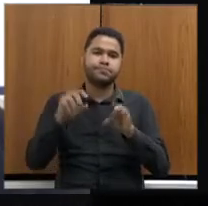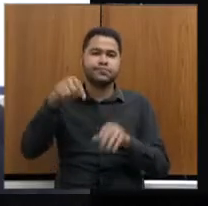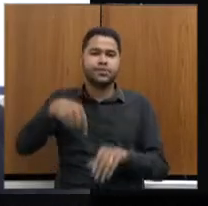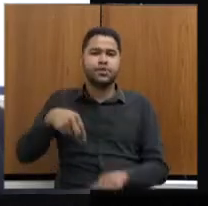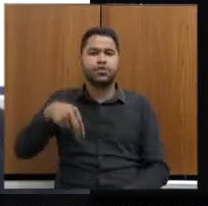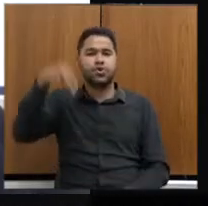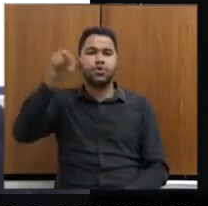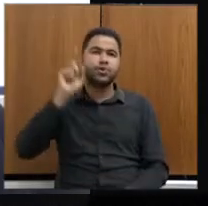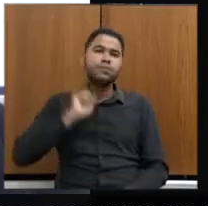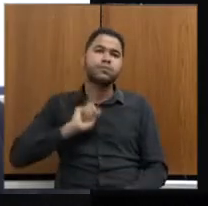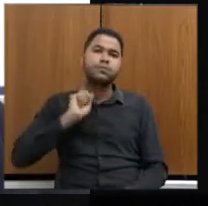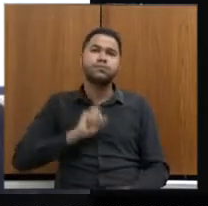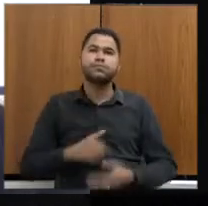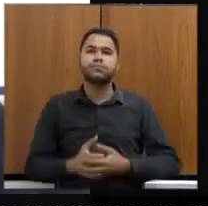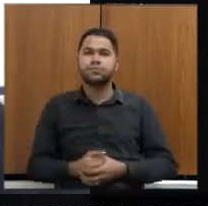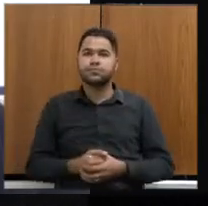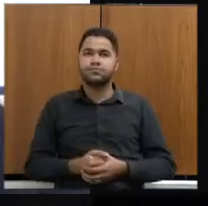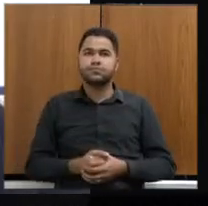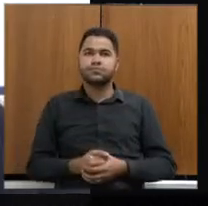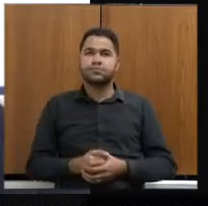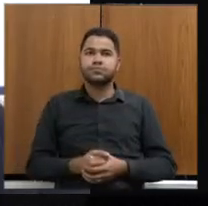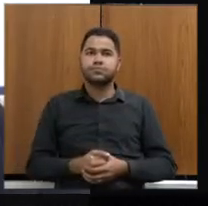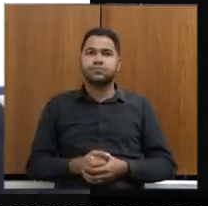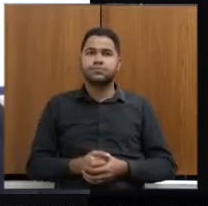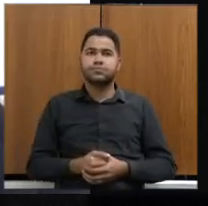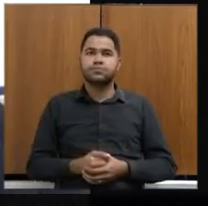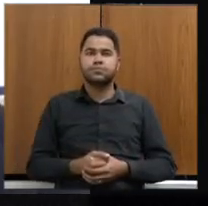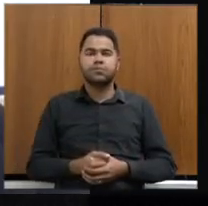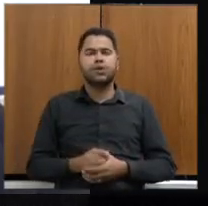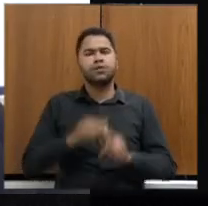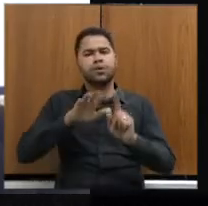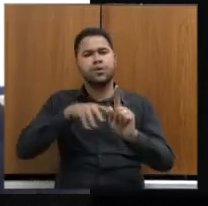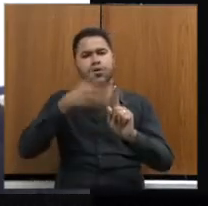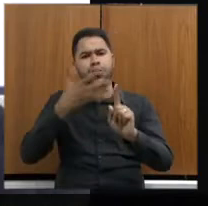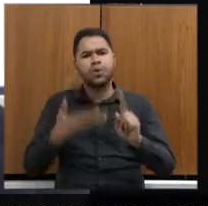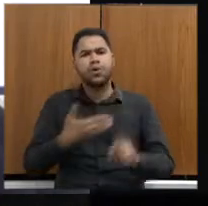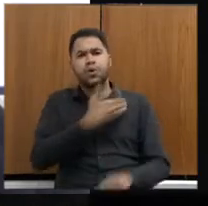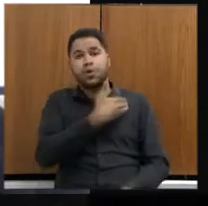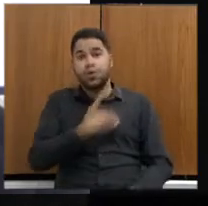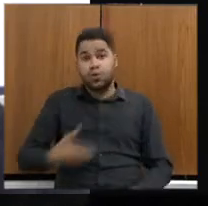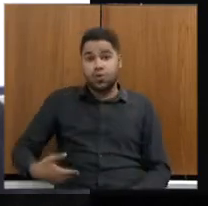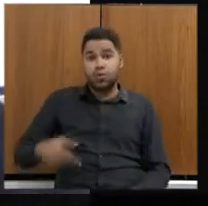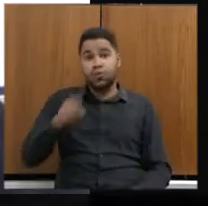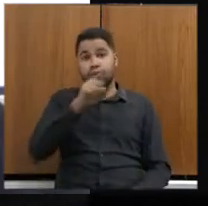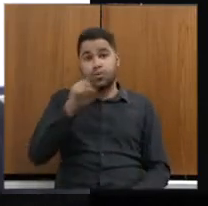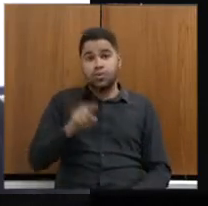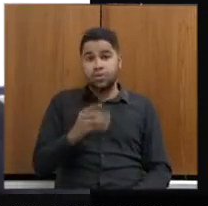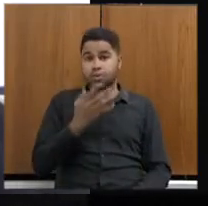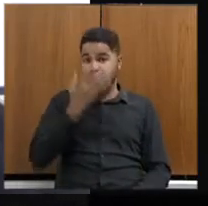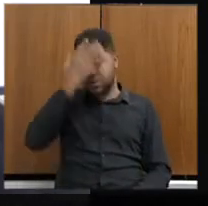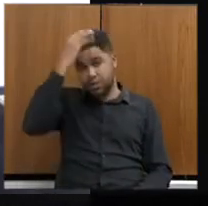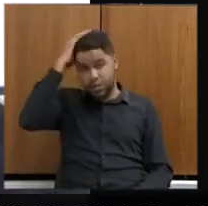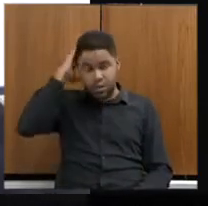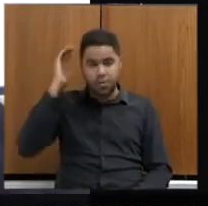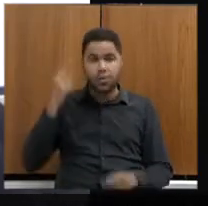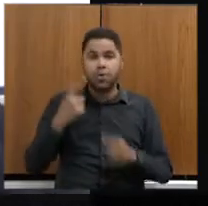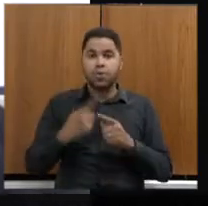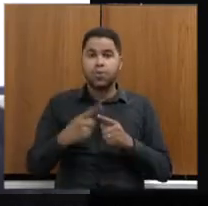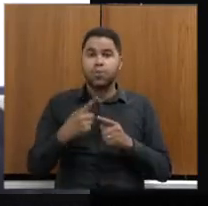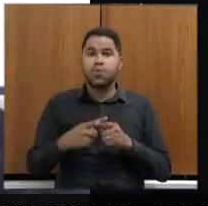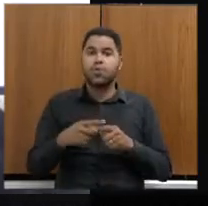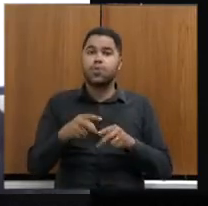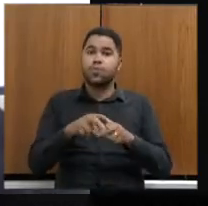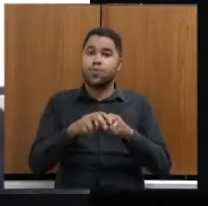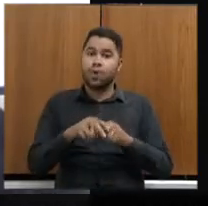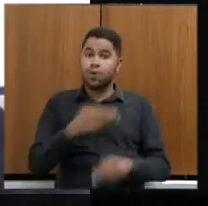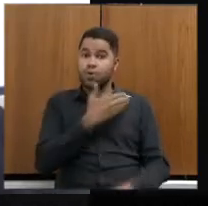batismo eu tenho gostado muito governo tema eu não governo que que tem pelo